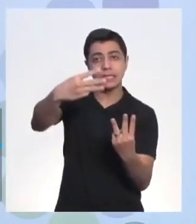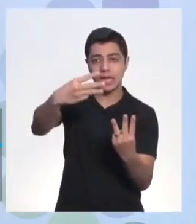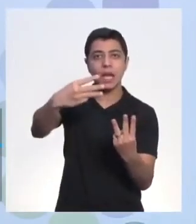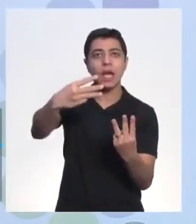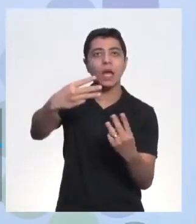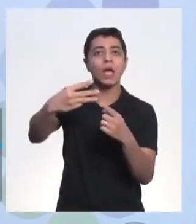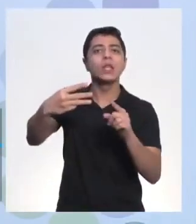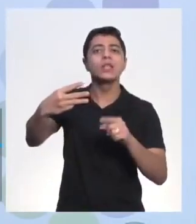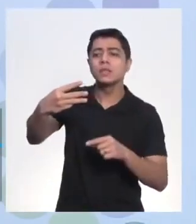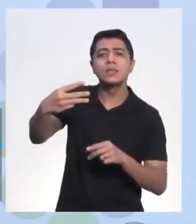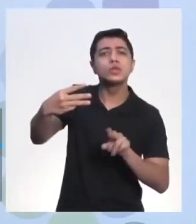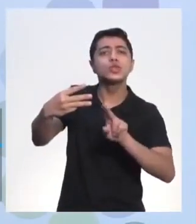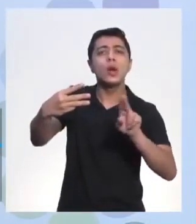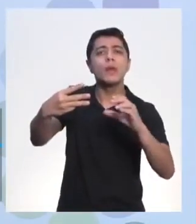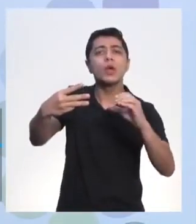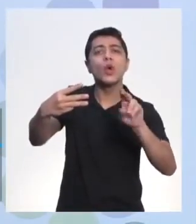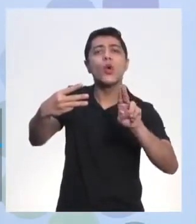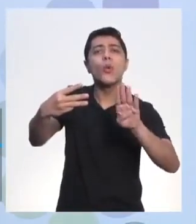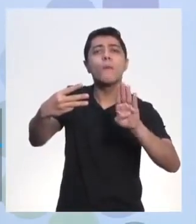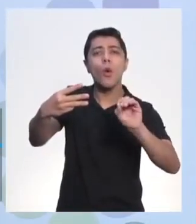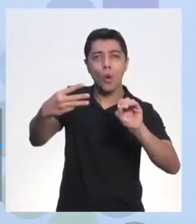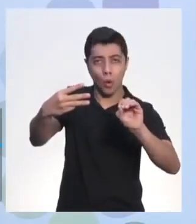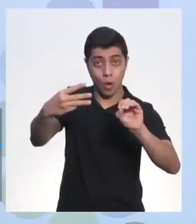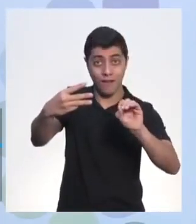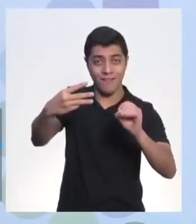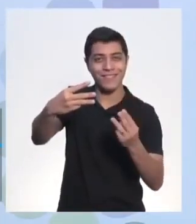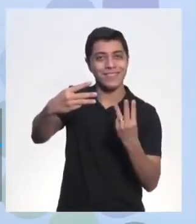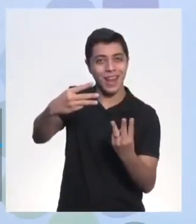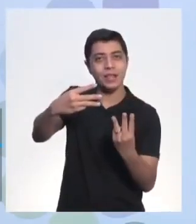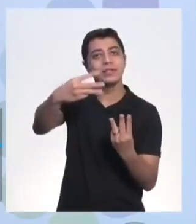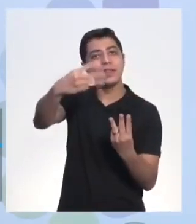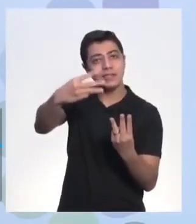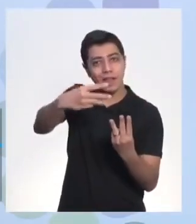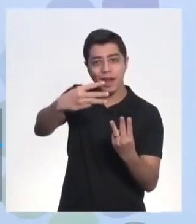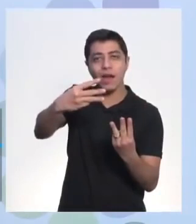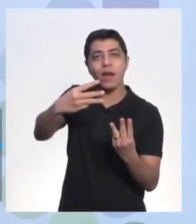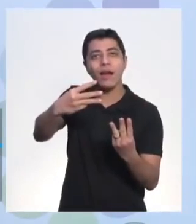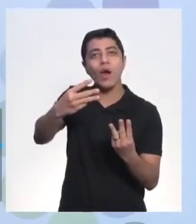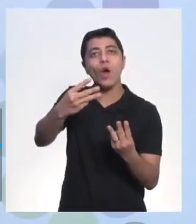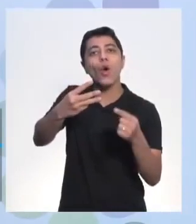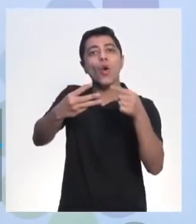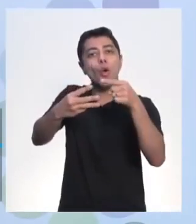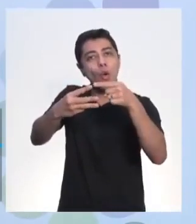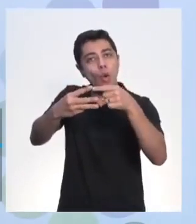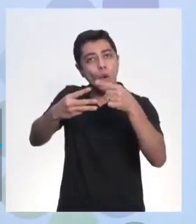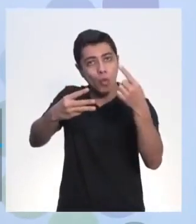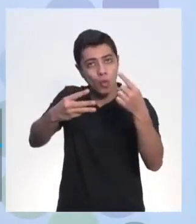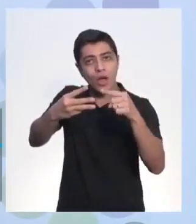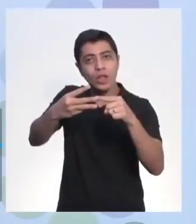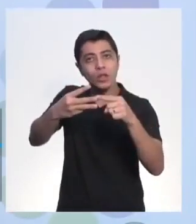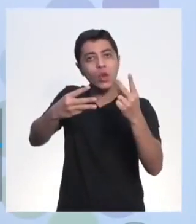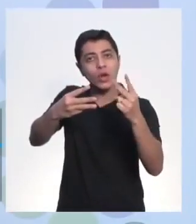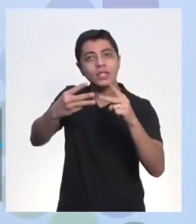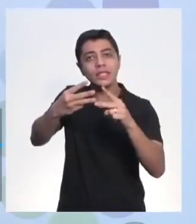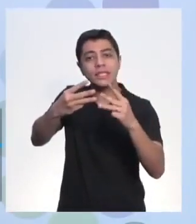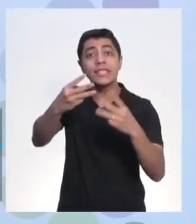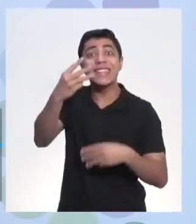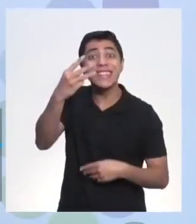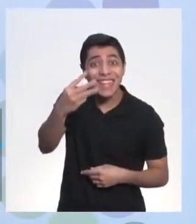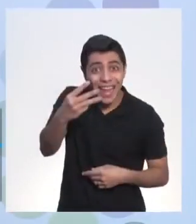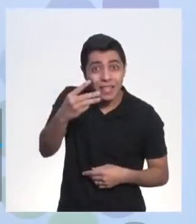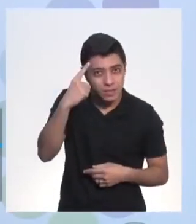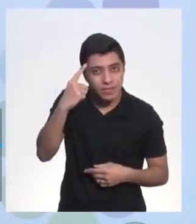cubo, certo? Como que faz esse? O númerozinho lá de cima fala, olha, repete o de baixo aí 3 vezes. Aí eu ia fazer 3